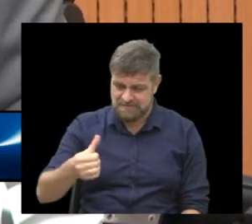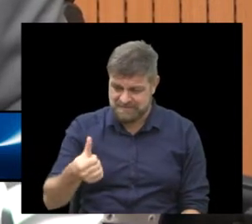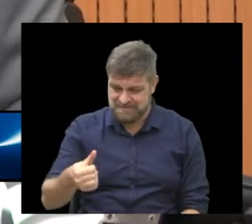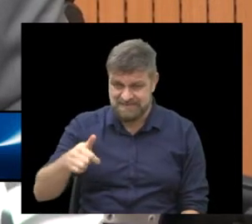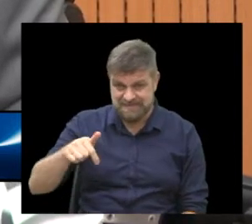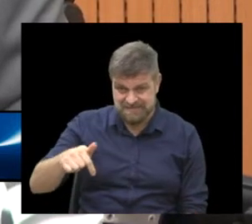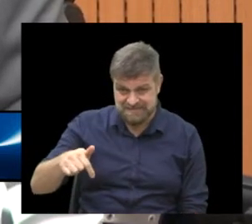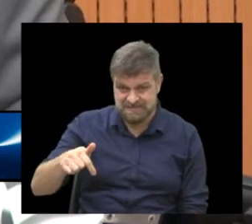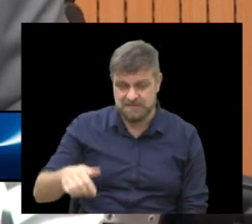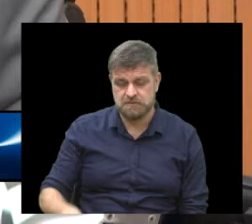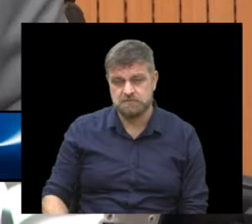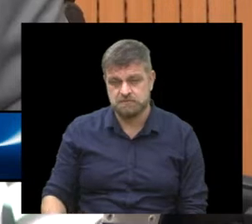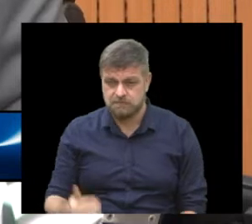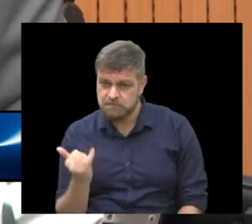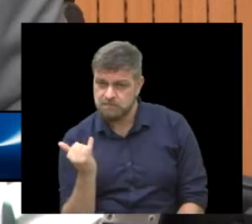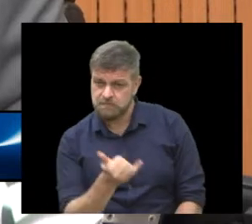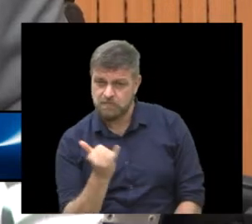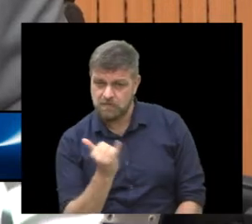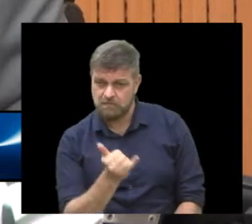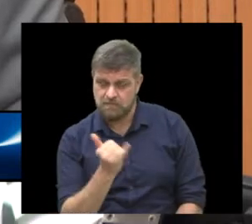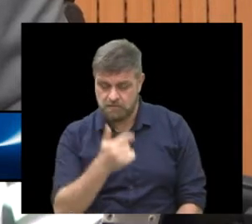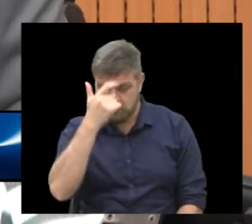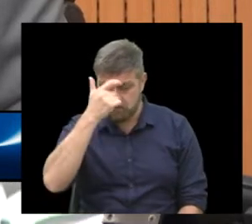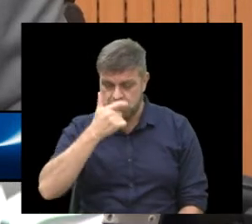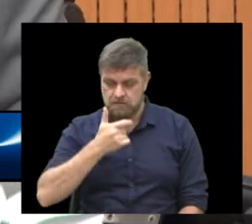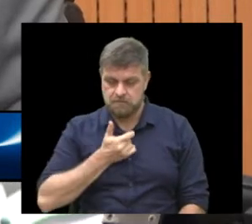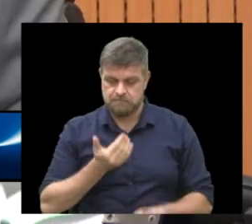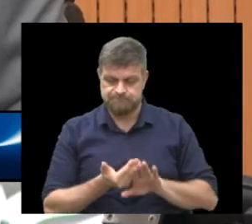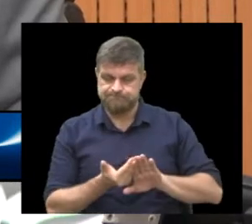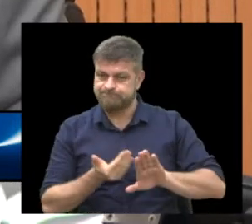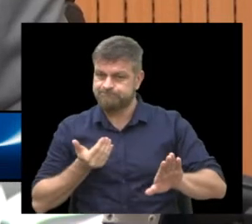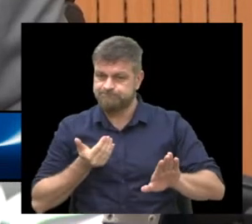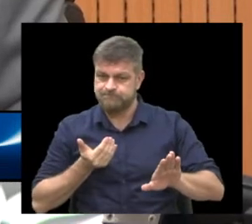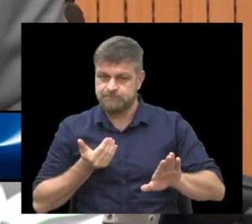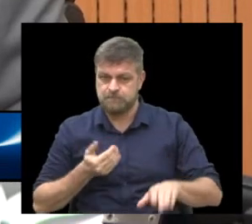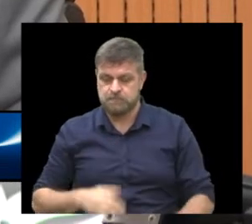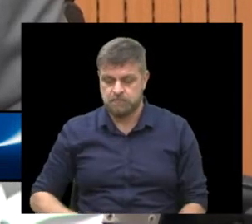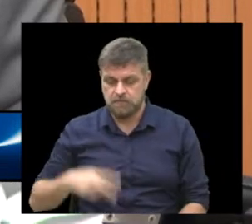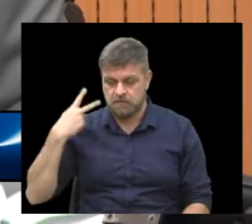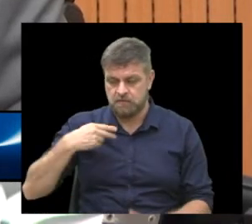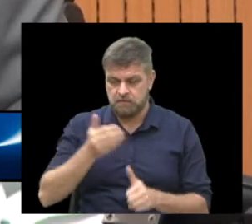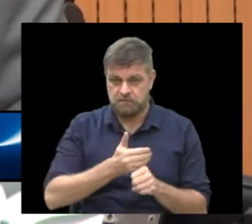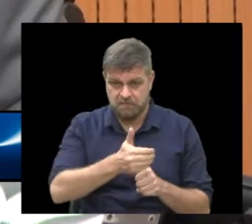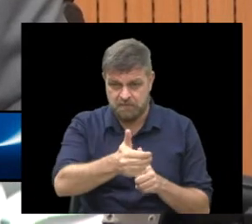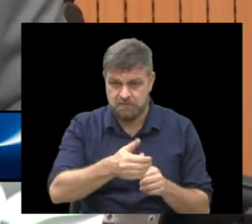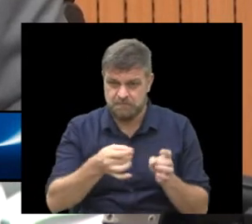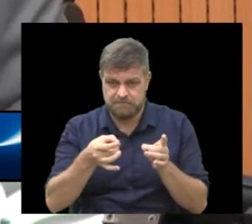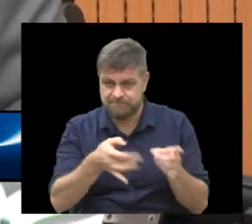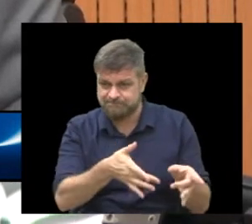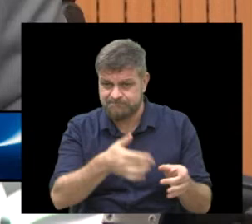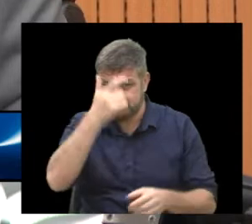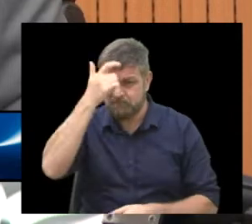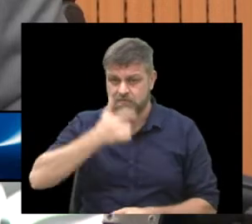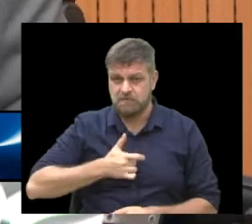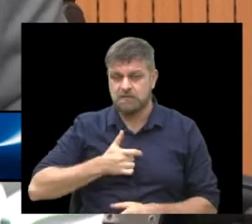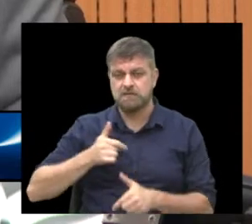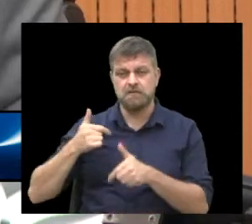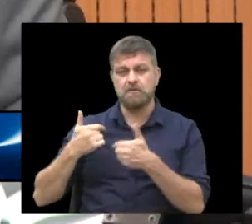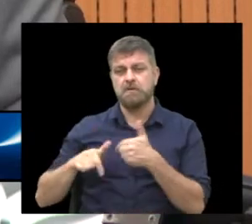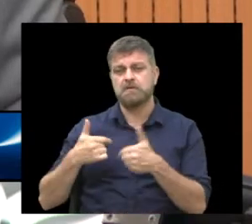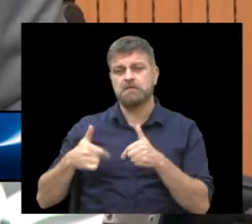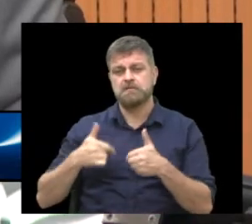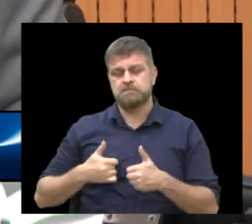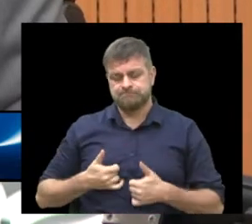201/1967, comunicar a minha renúncia ao mandato de vereador, cargo que exerço com